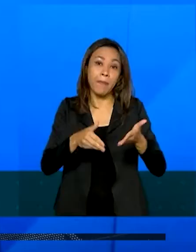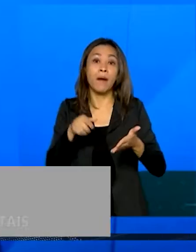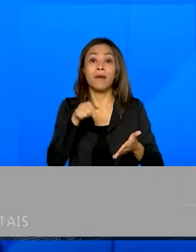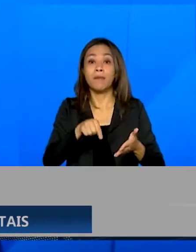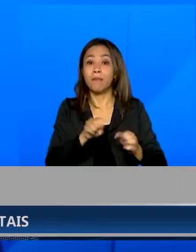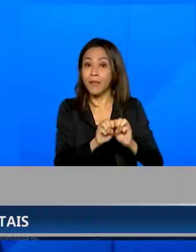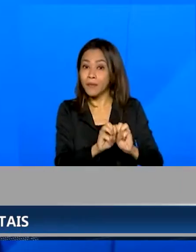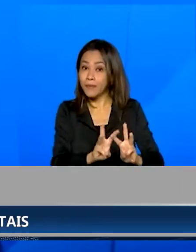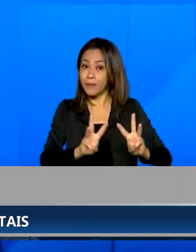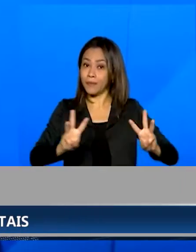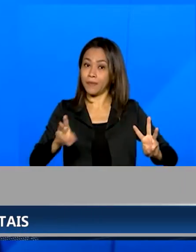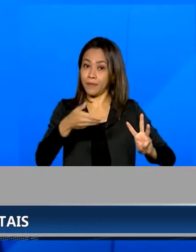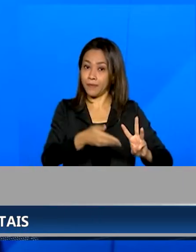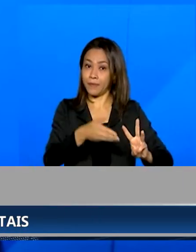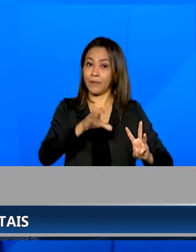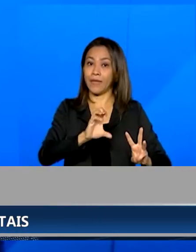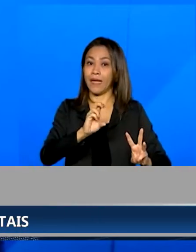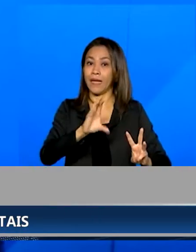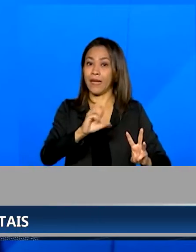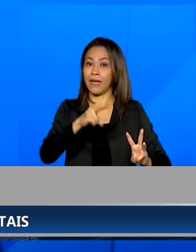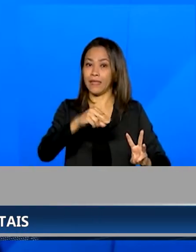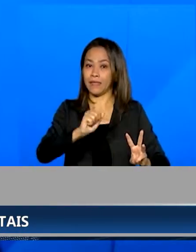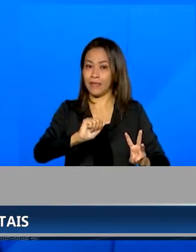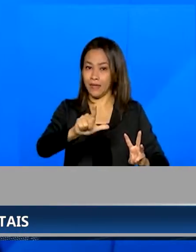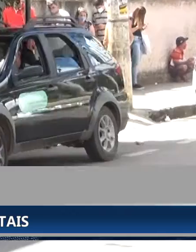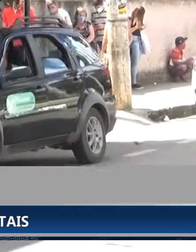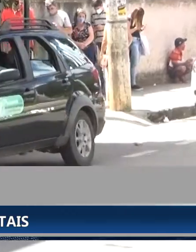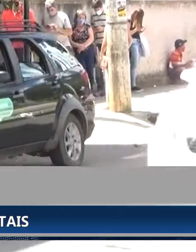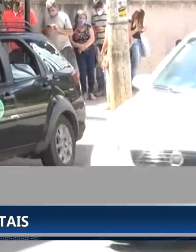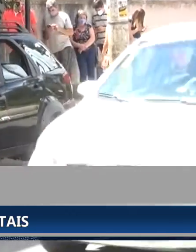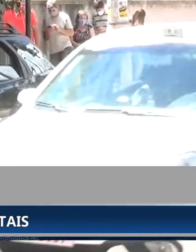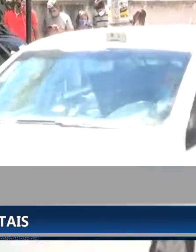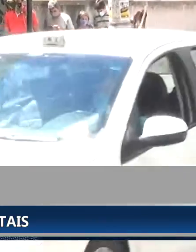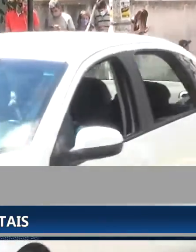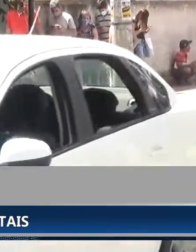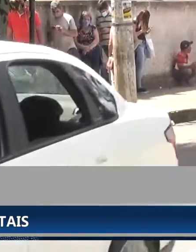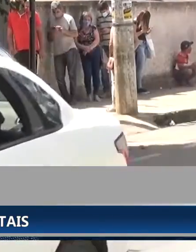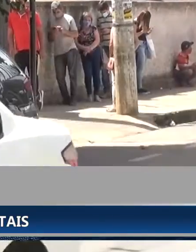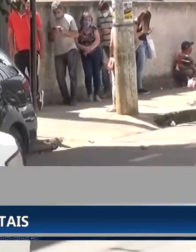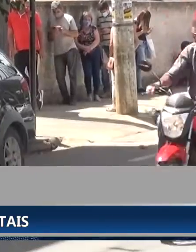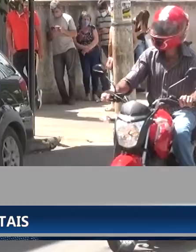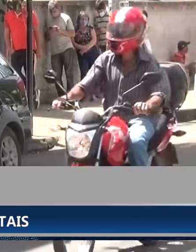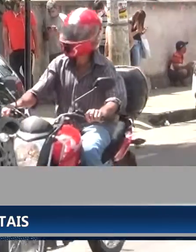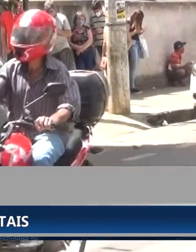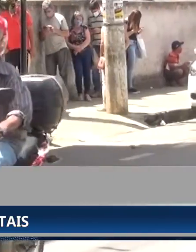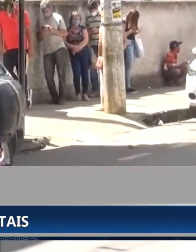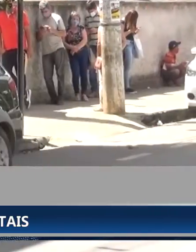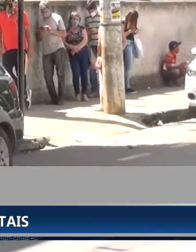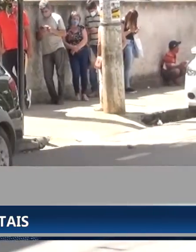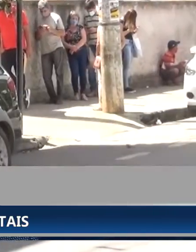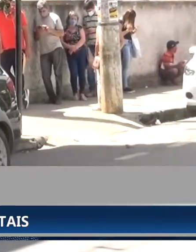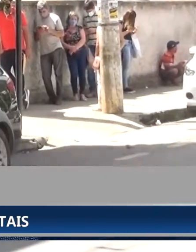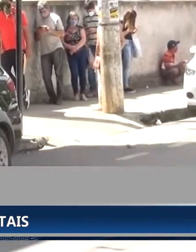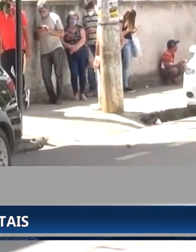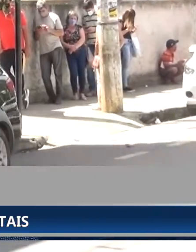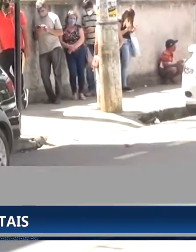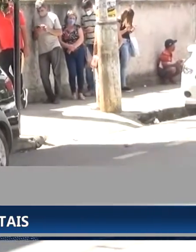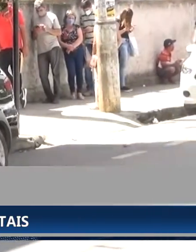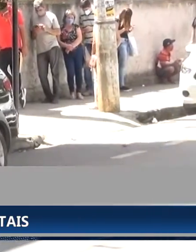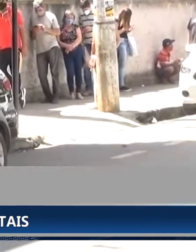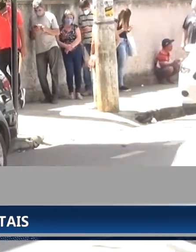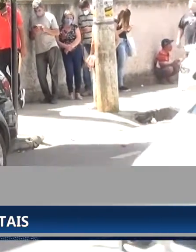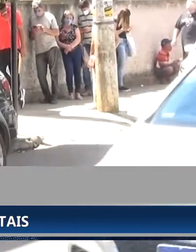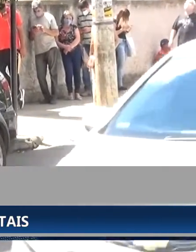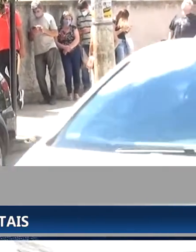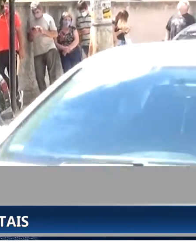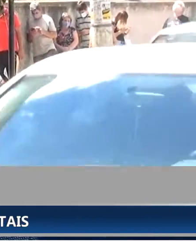de meios digitais é essencial para reduzir as filas nas agências bancárias em um momento de agravamento da